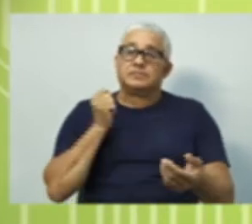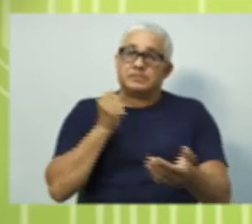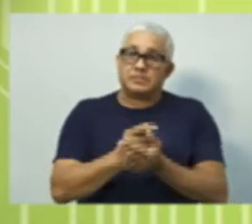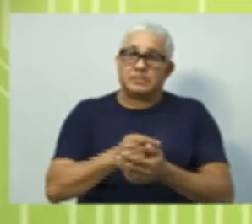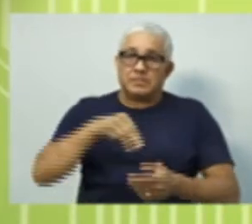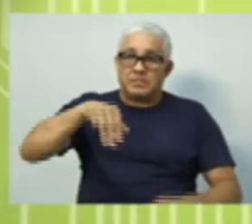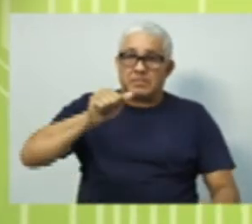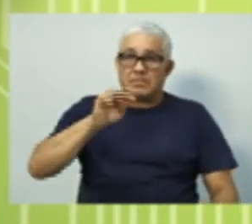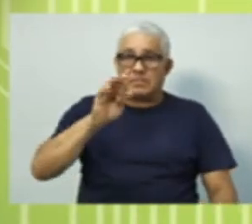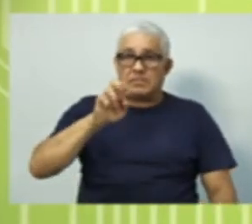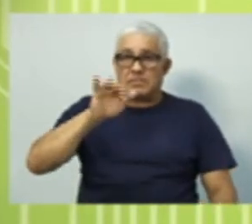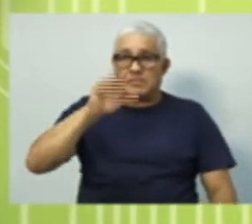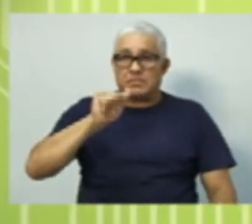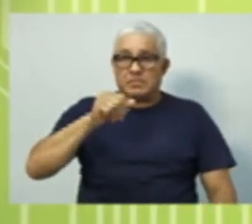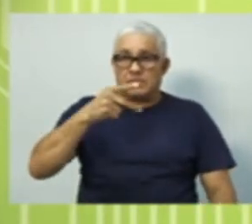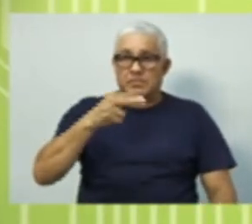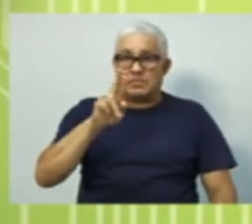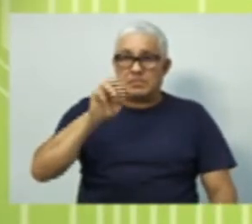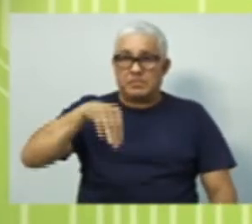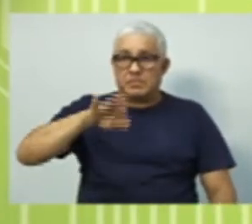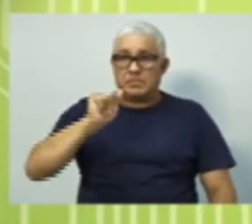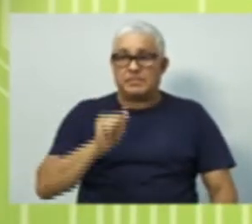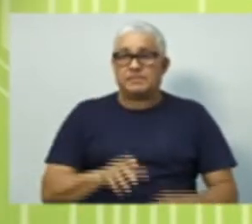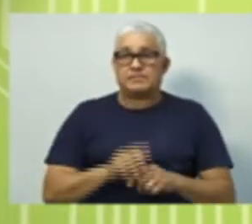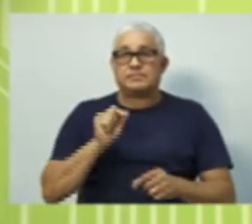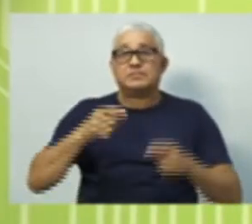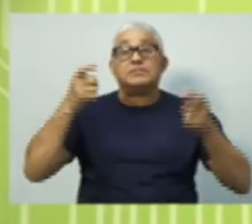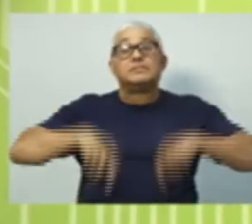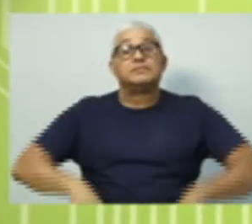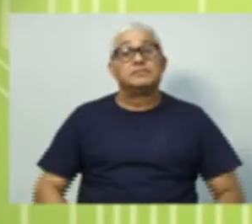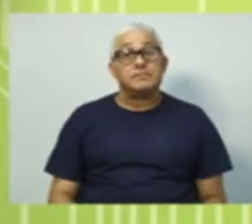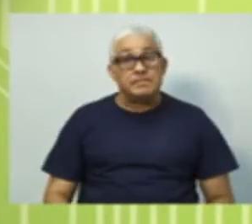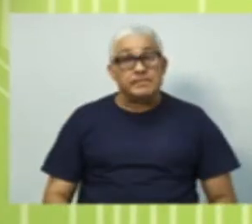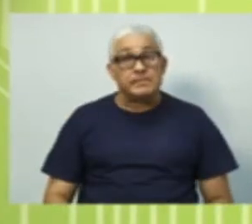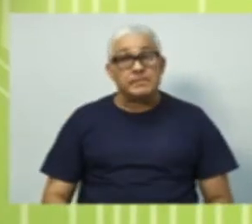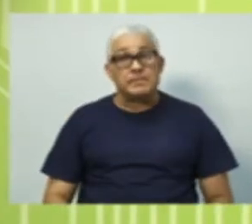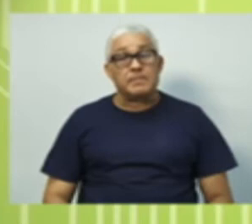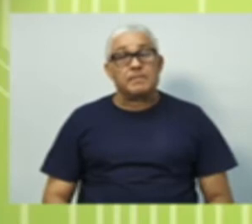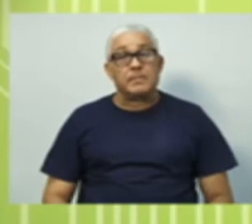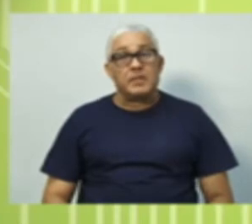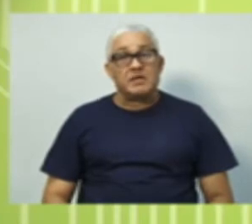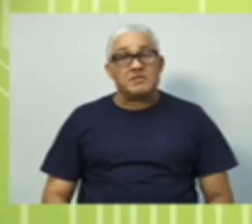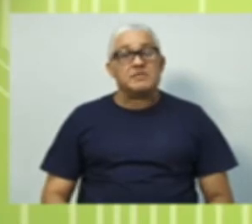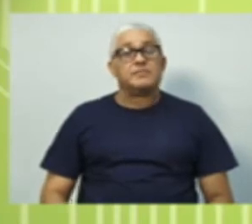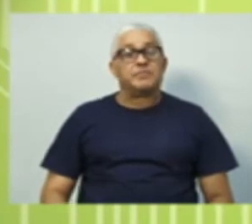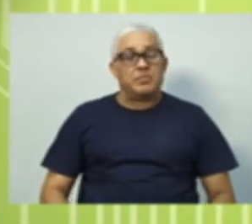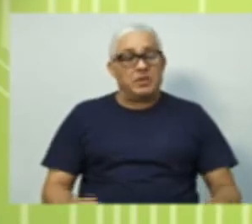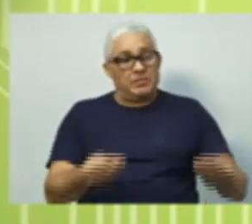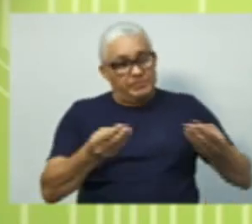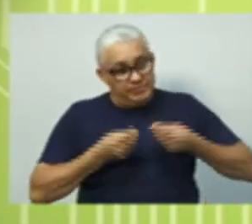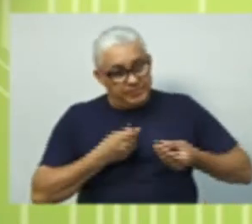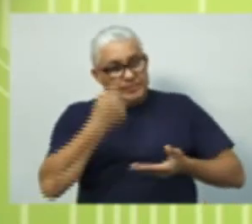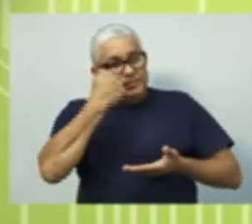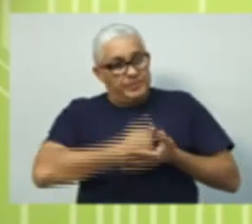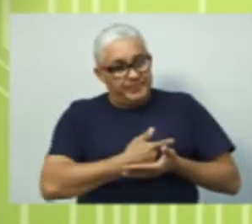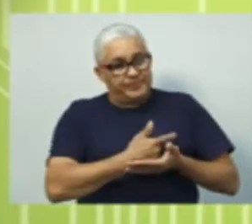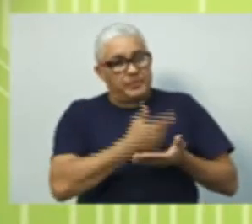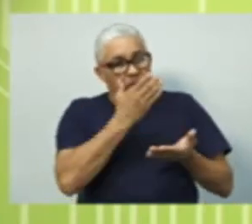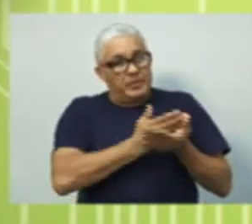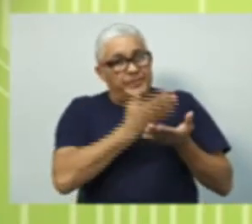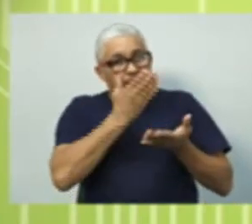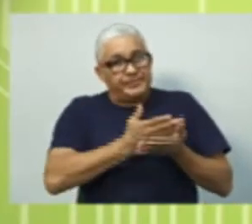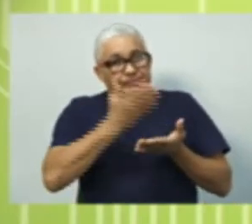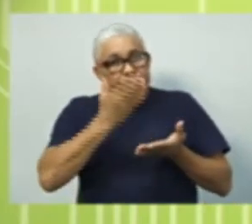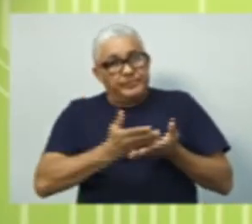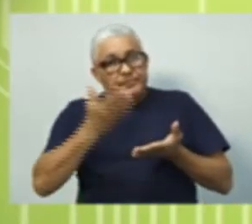tenha o mesmo gasto, o mesmo custo, a mesma despesa que você teve esse mês com o mesmo salário. A inflação não